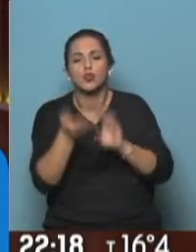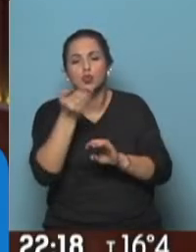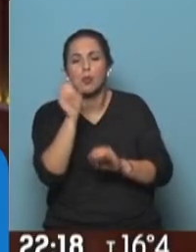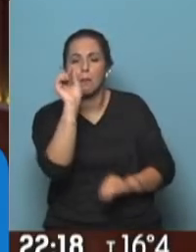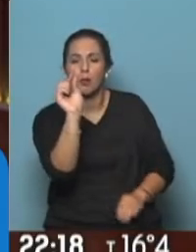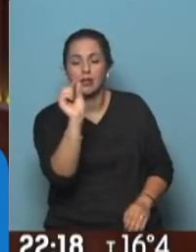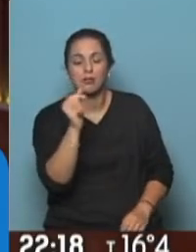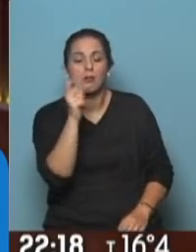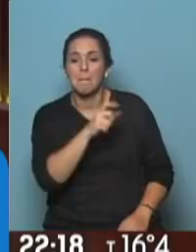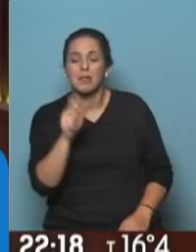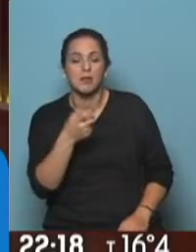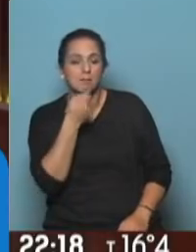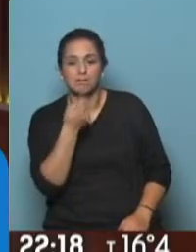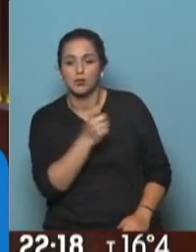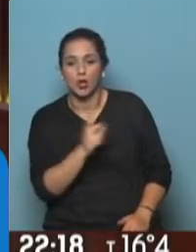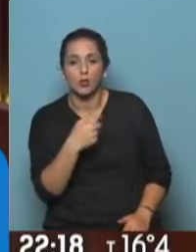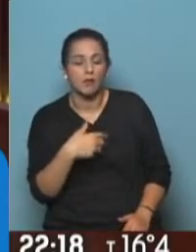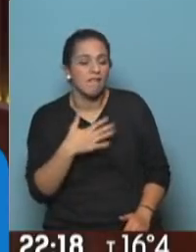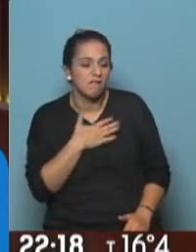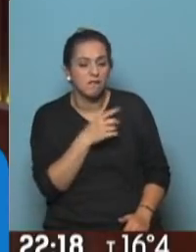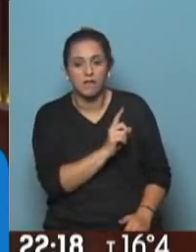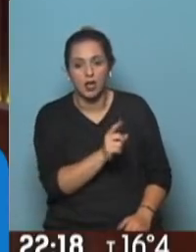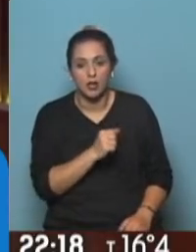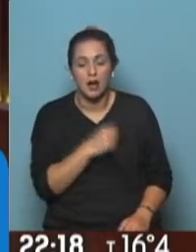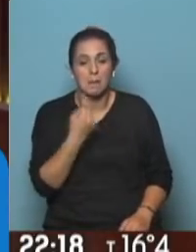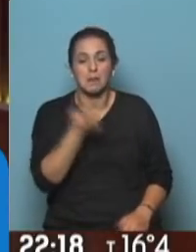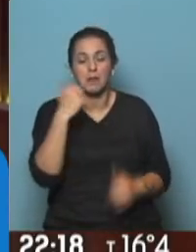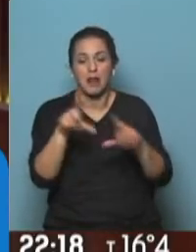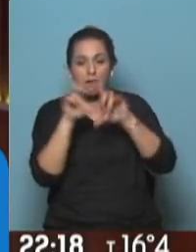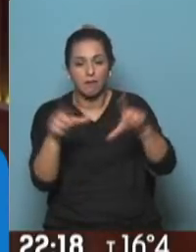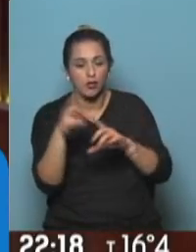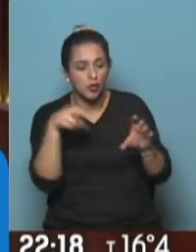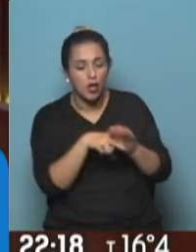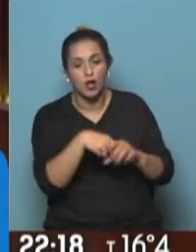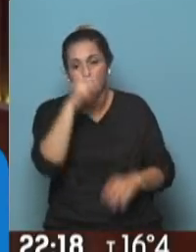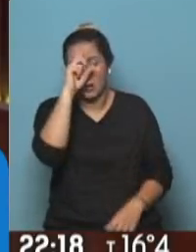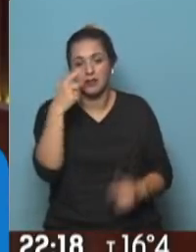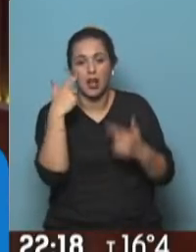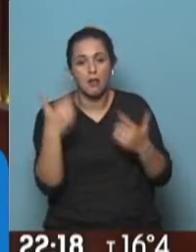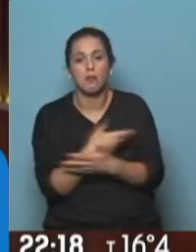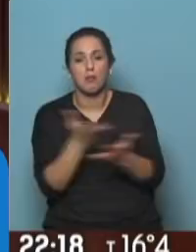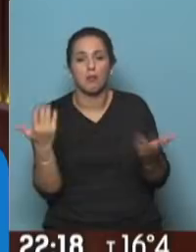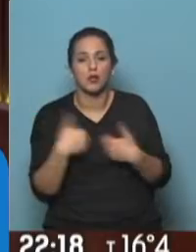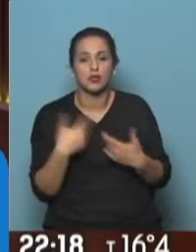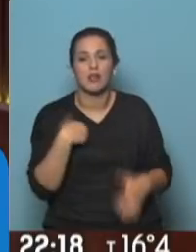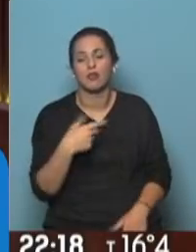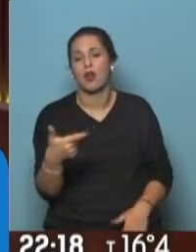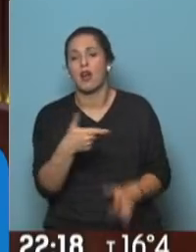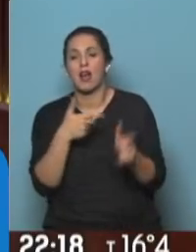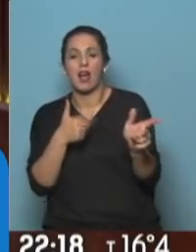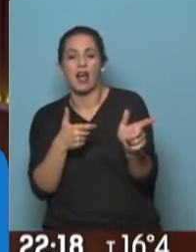lhes gostou a gente que não lo queria, que aparecera já em sua primeira foto no hospital, mostrando uma arma.